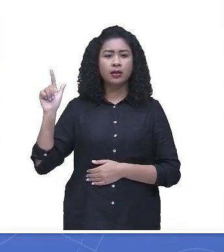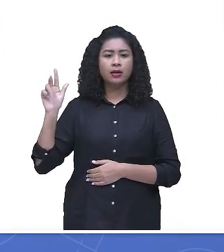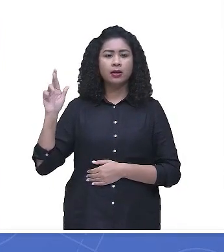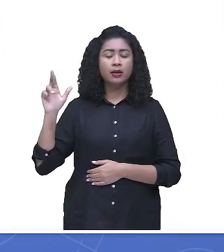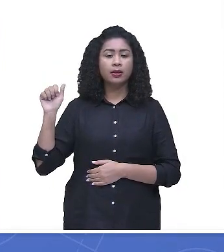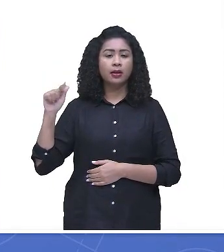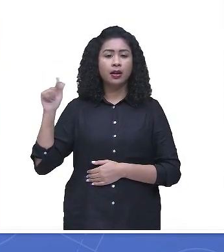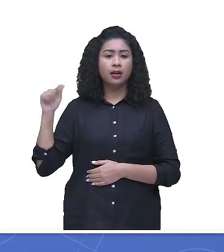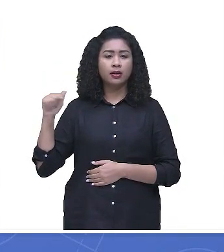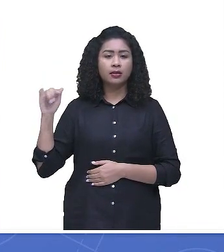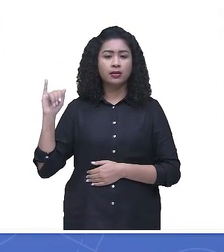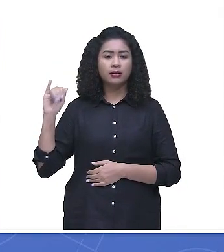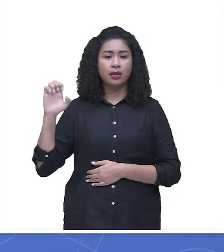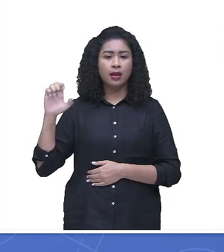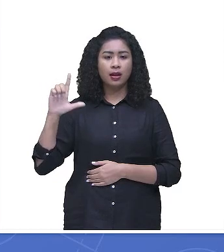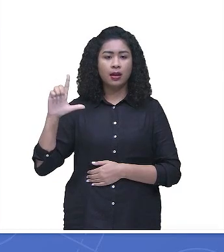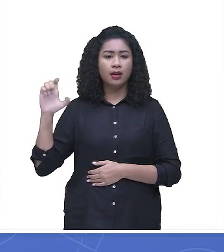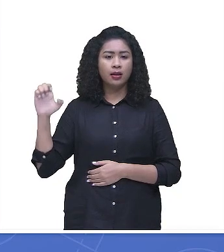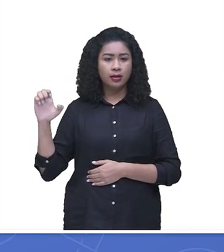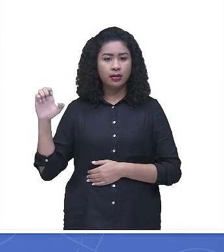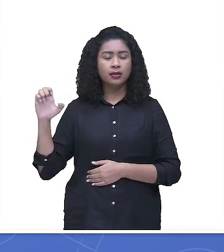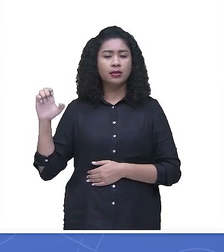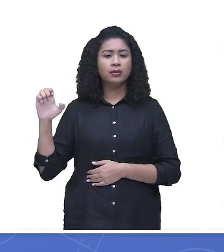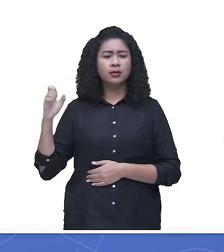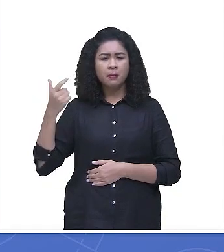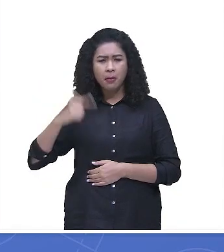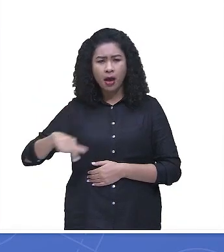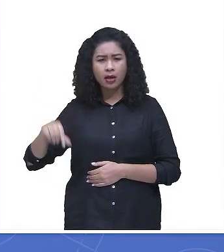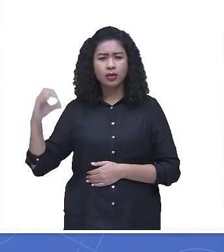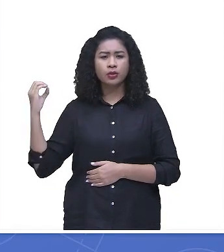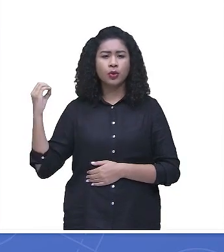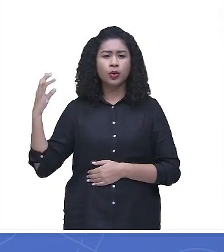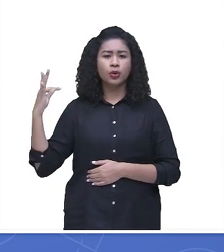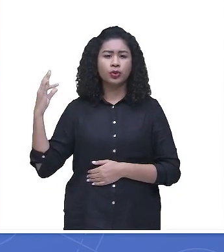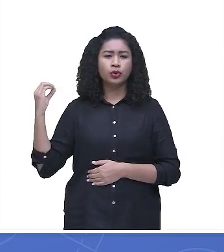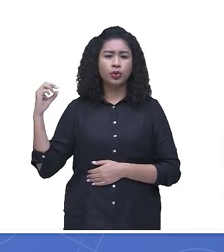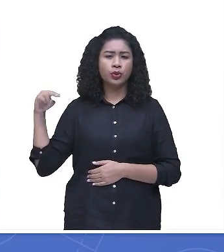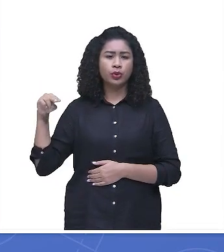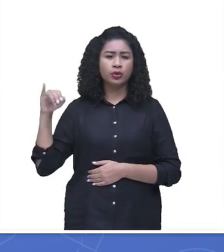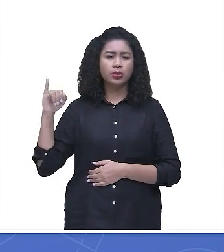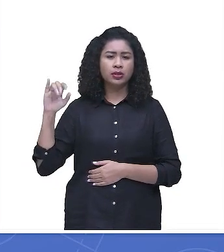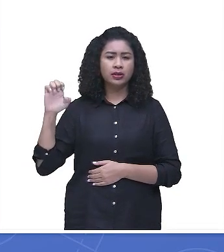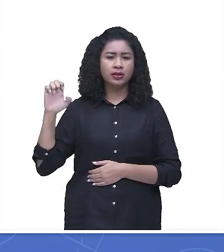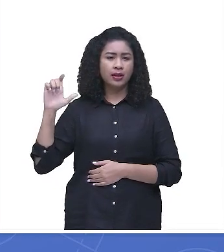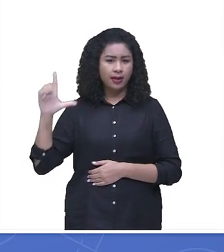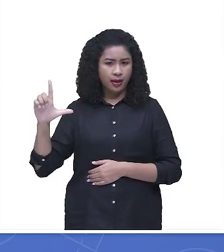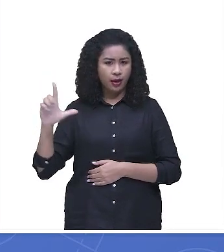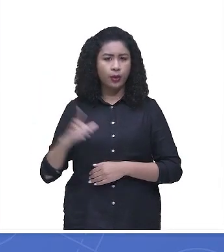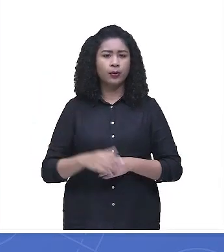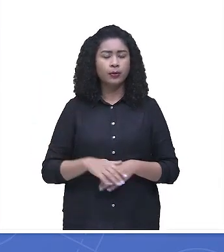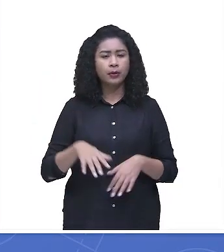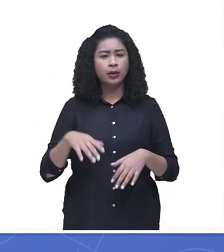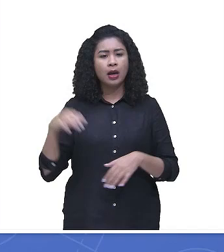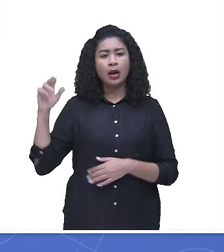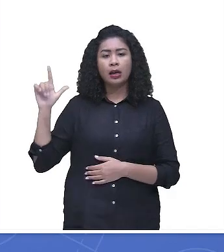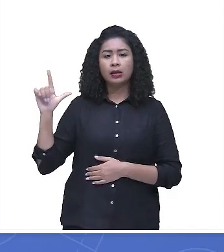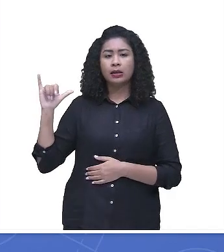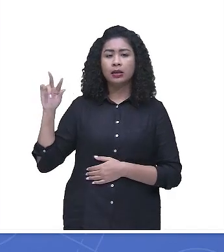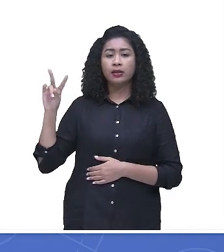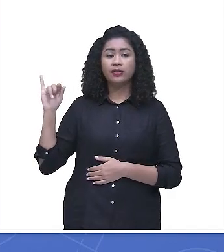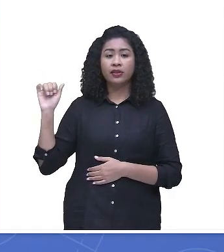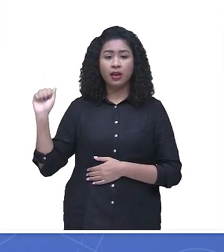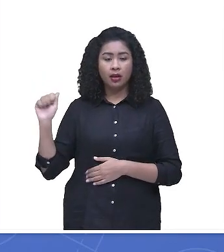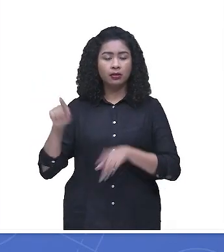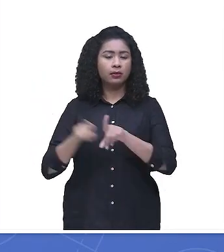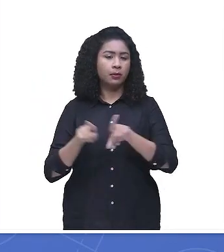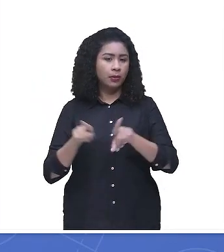Mogeiro e quem mais? O Otoniel do 7, Maria Isabel. Então, pelo que eu vi, a Lívia também, vocês todos